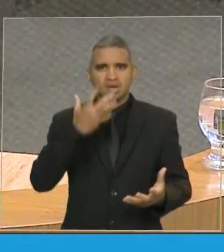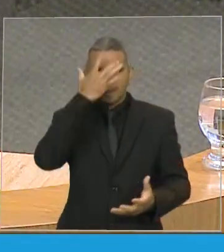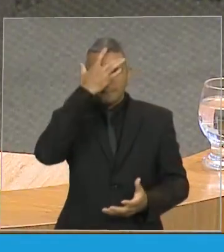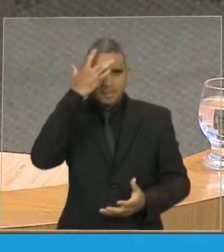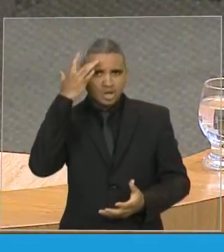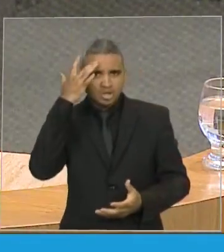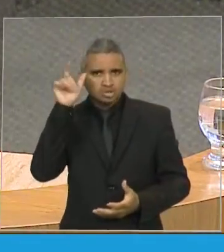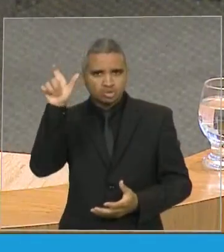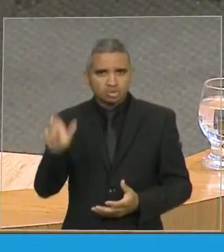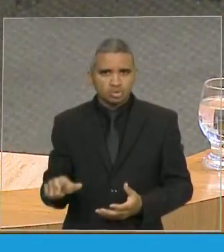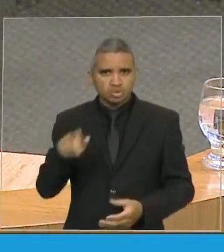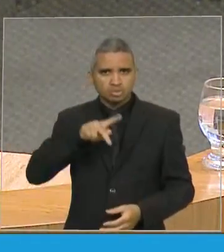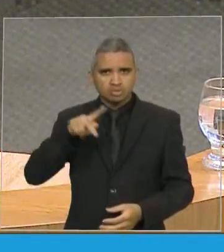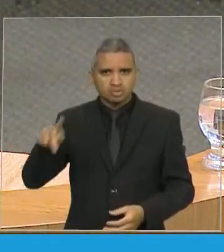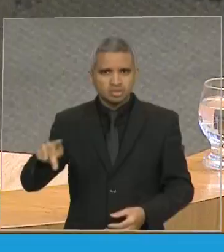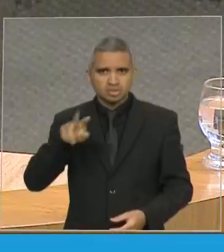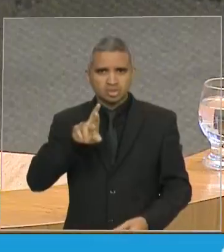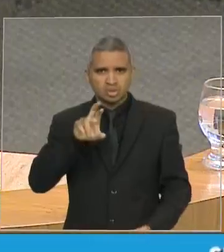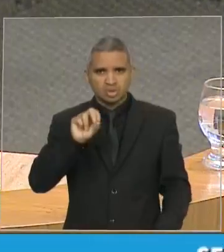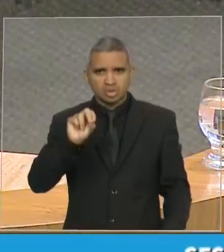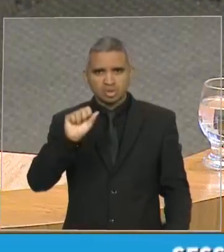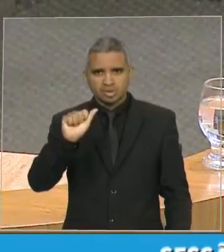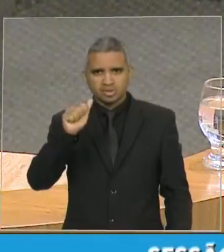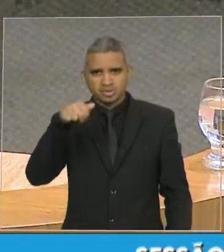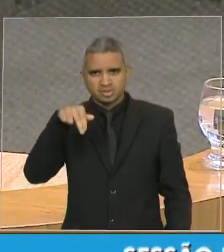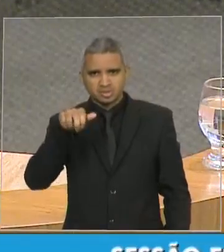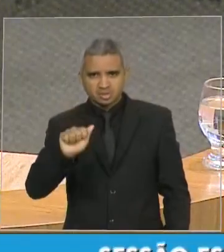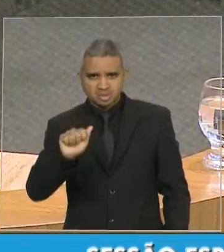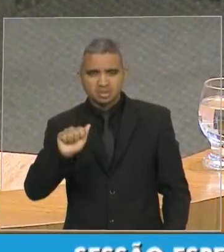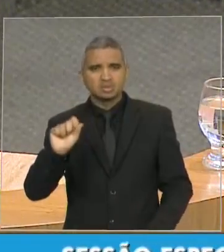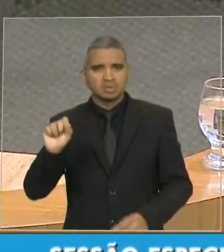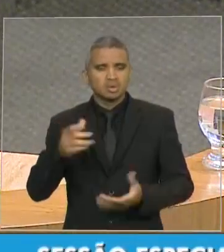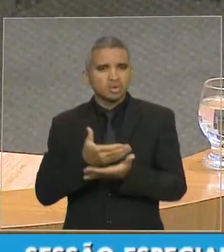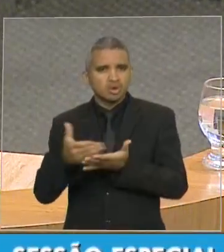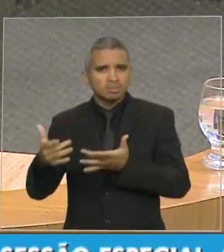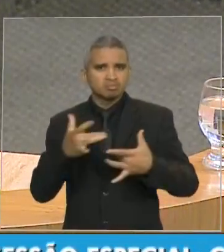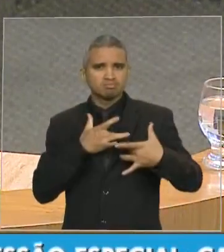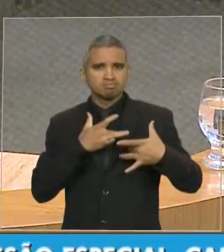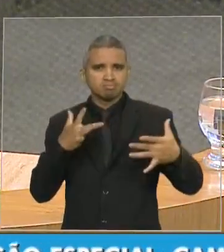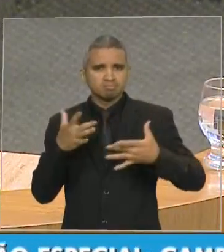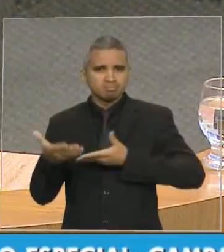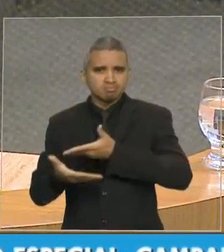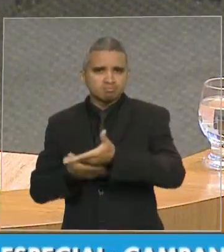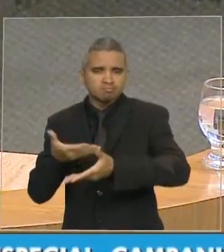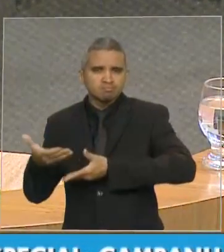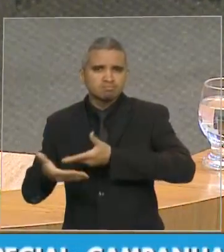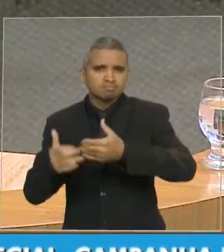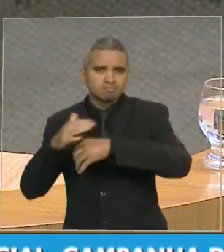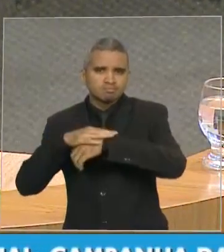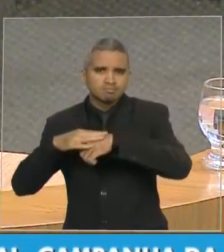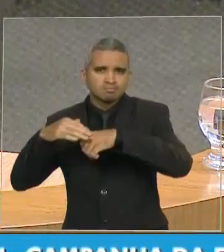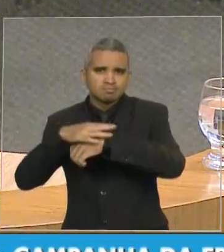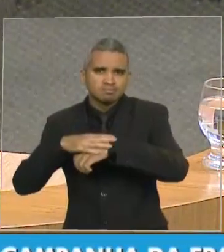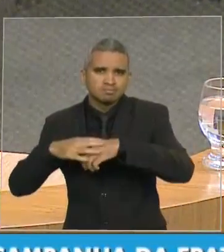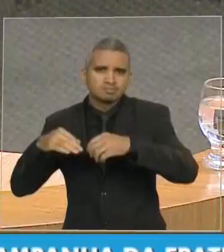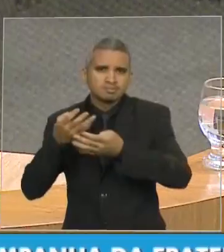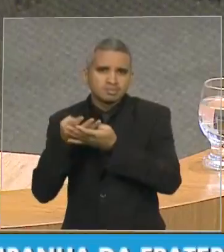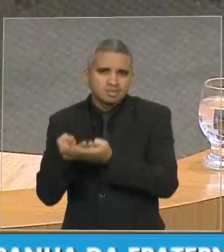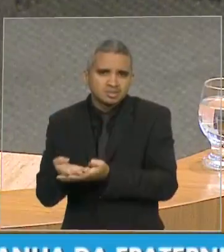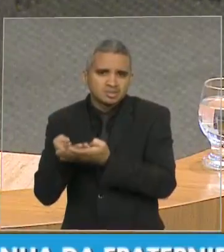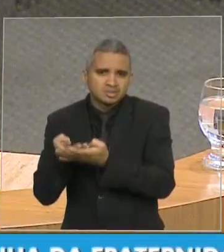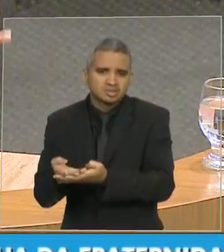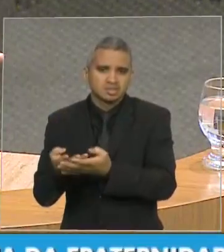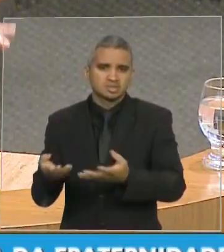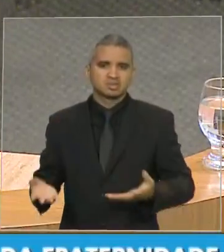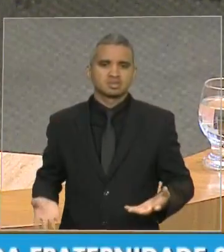professora Rosana Bordalo, ser fraterna. de todos nós, dessa unidade